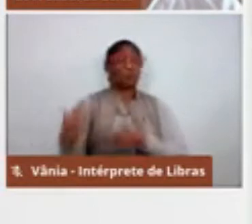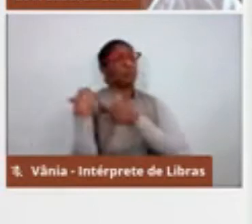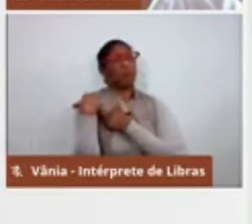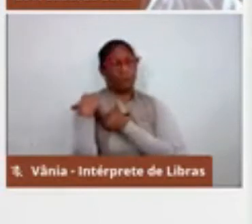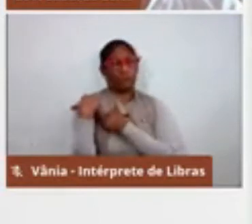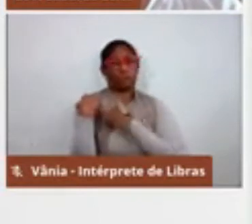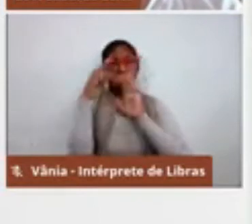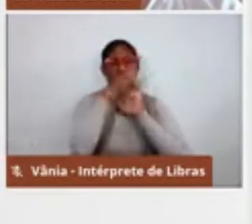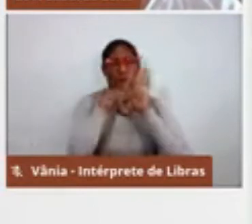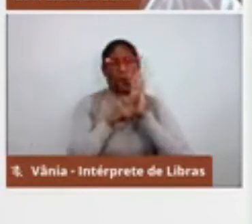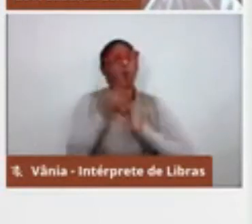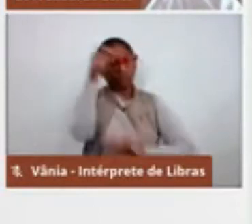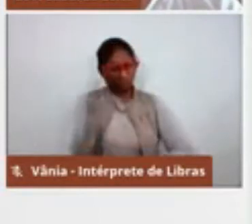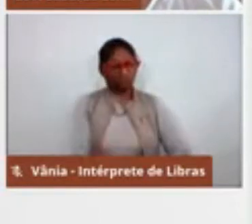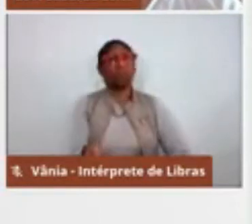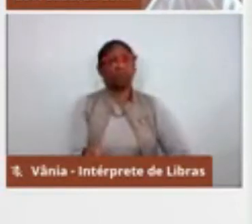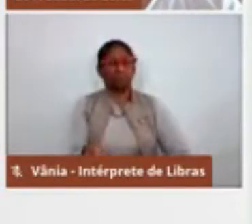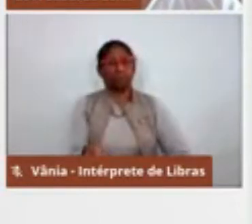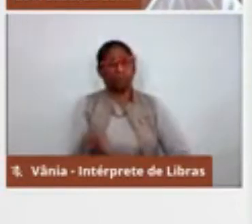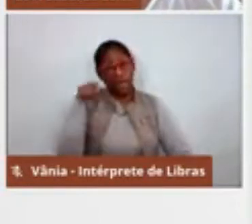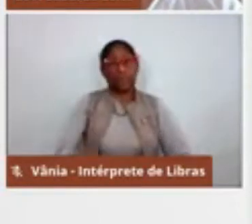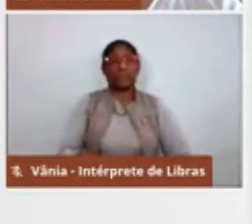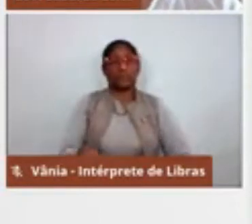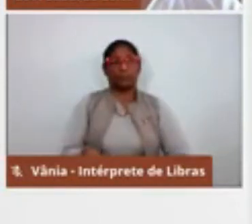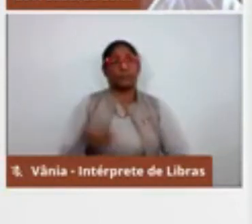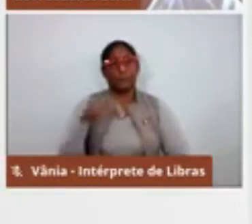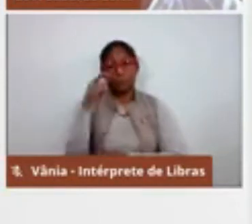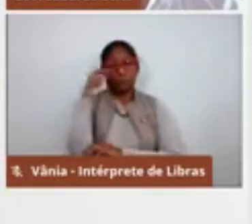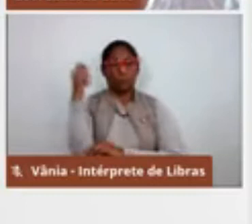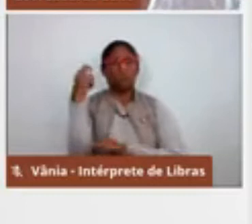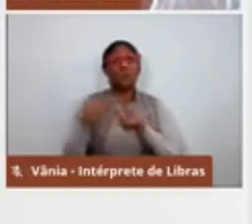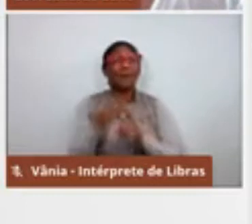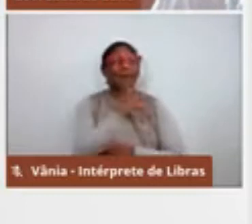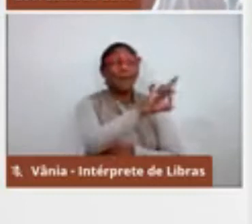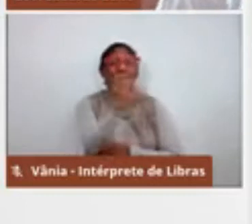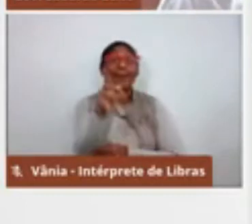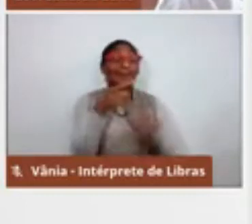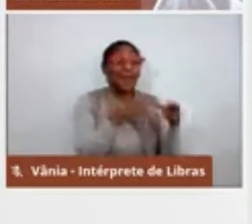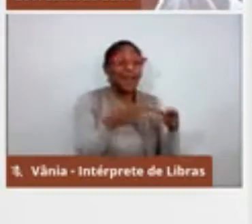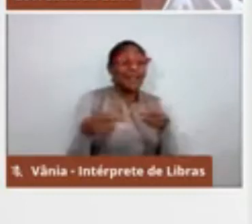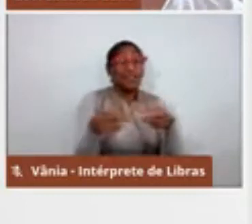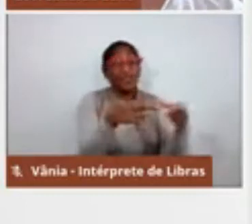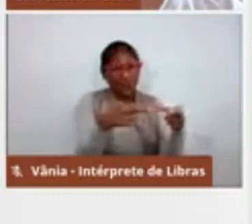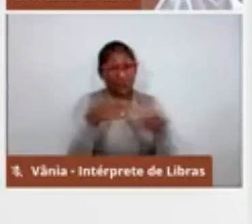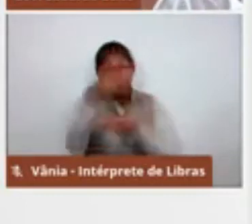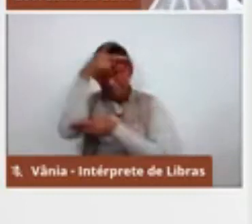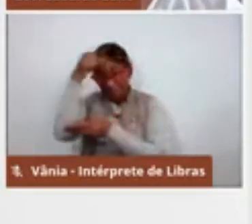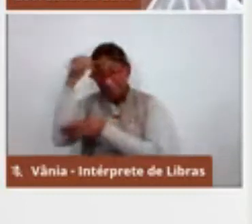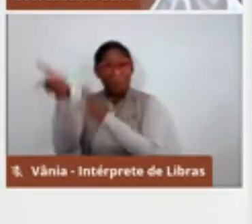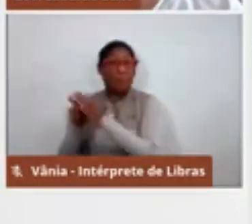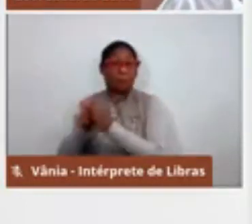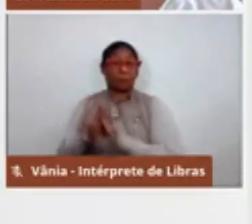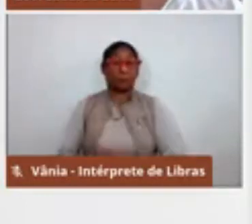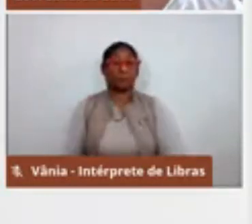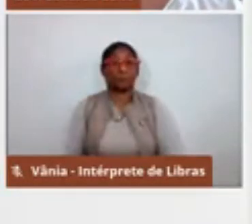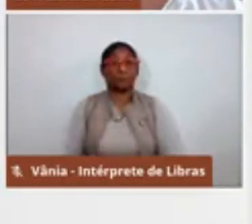protocolos mais rigorosos, inclusive, que o do estado, pelas situações específicas do município.